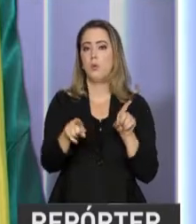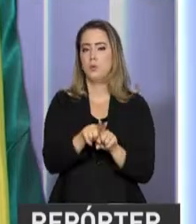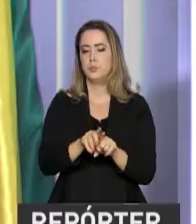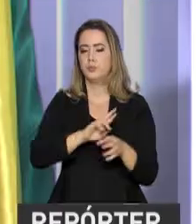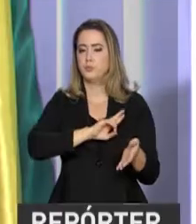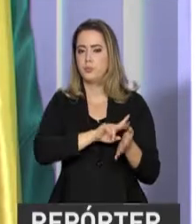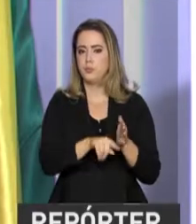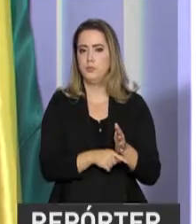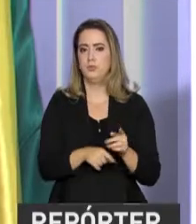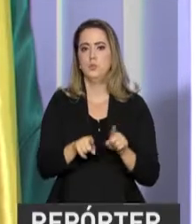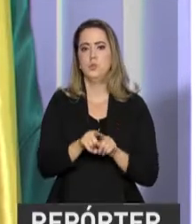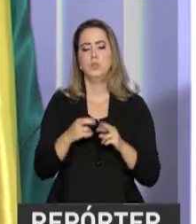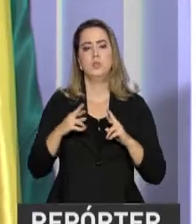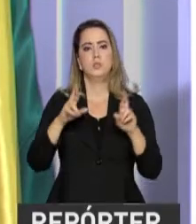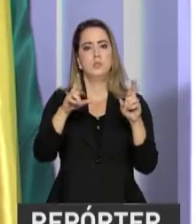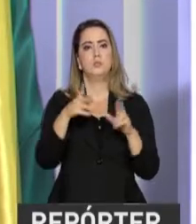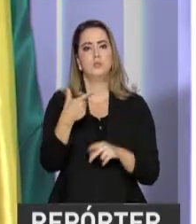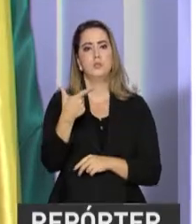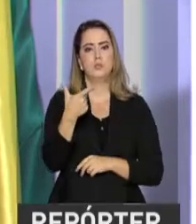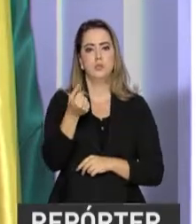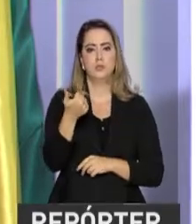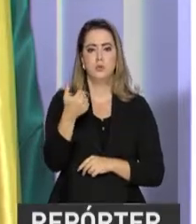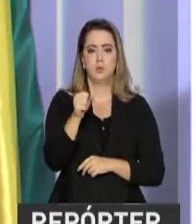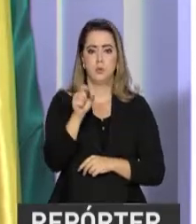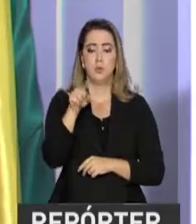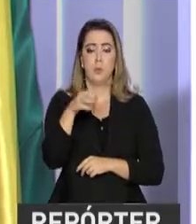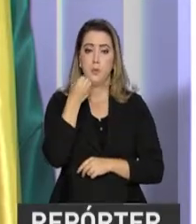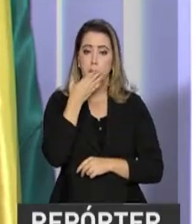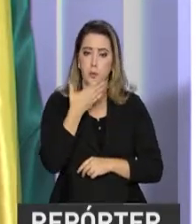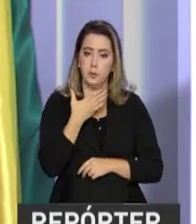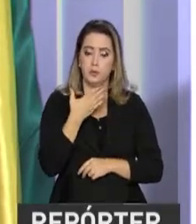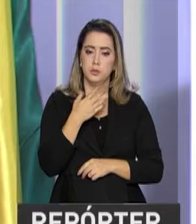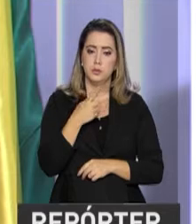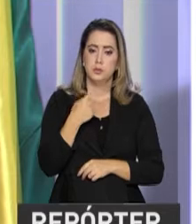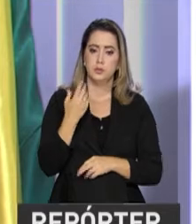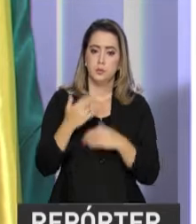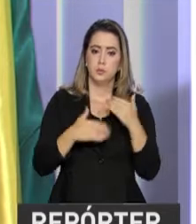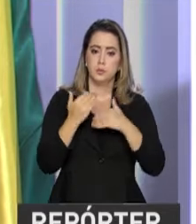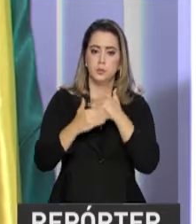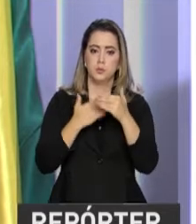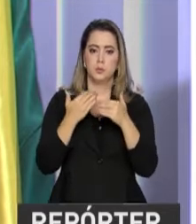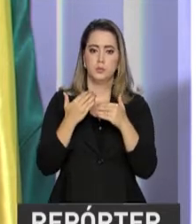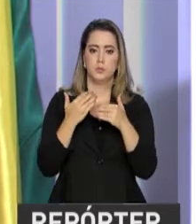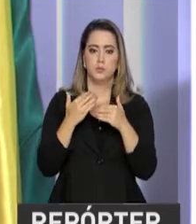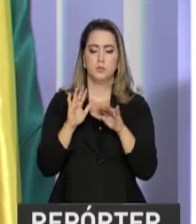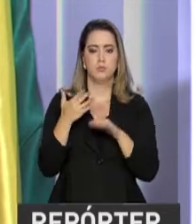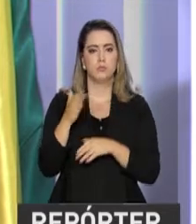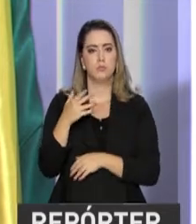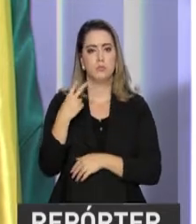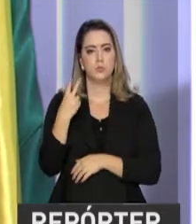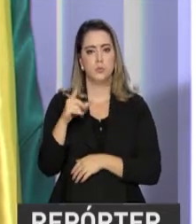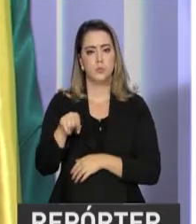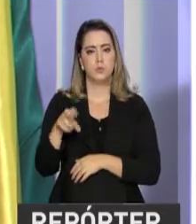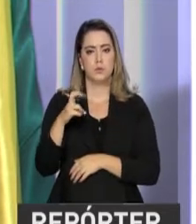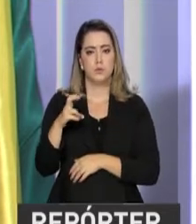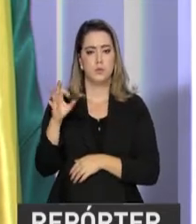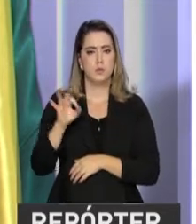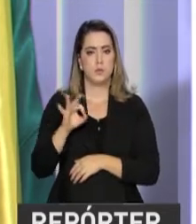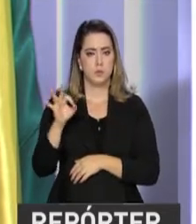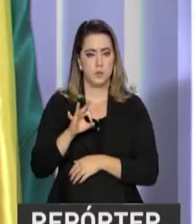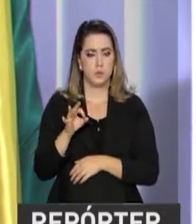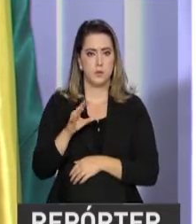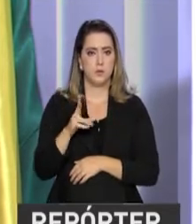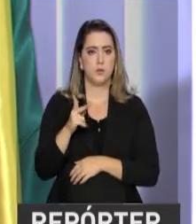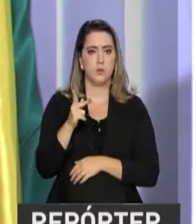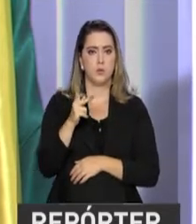econômicas as expectativas para 2018 são muito positivas néon um crescimento em torno de 2 e 6 3 por cento